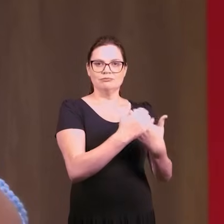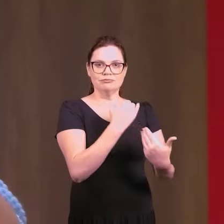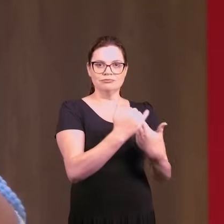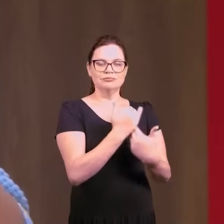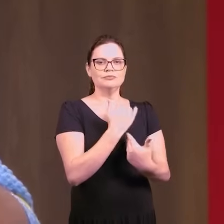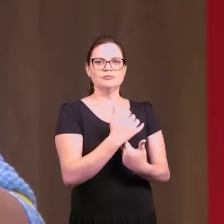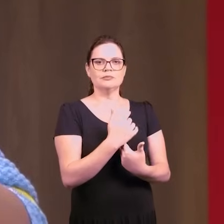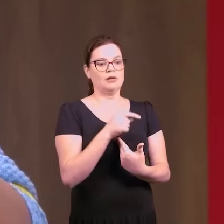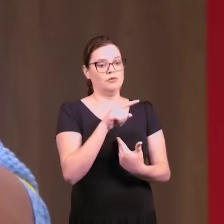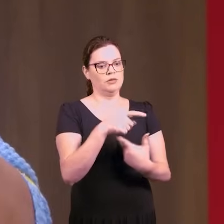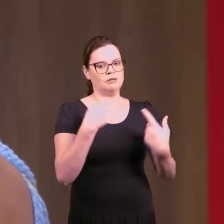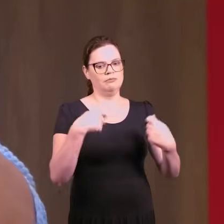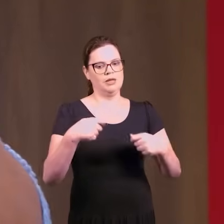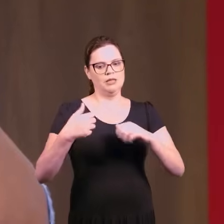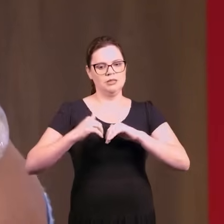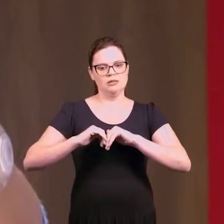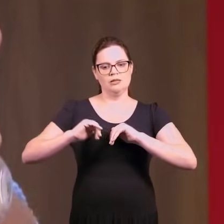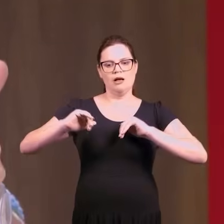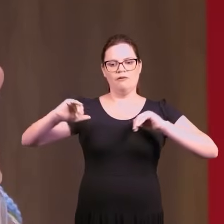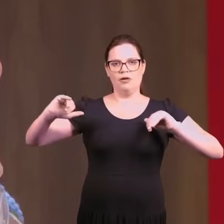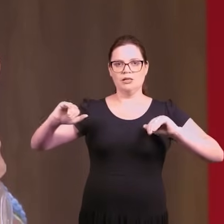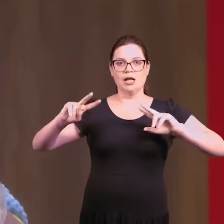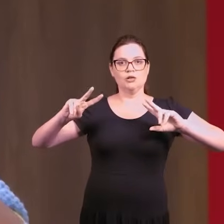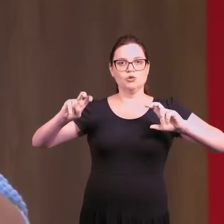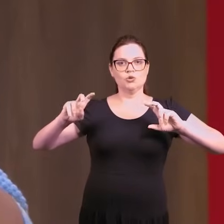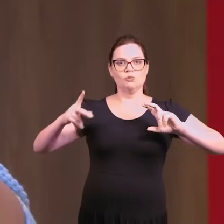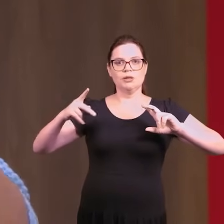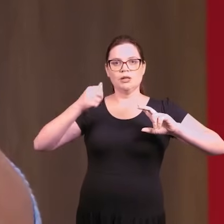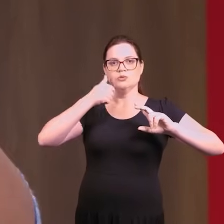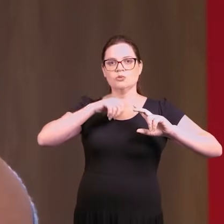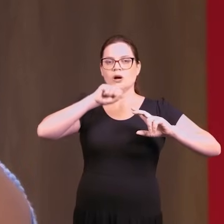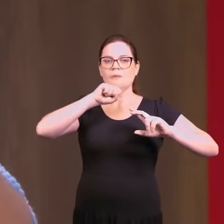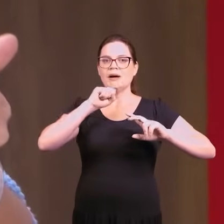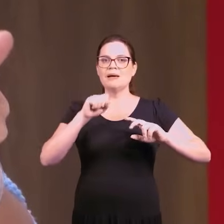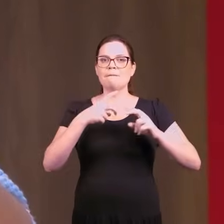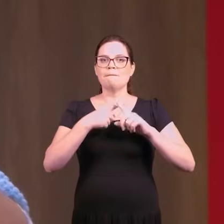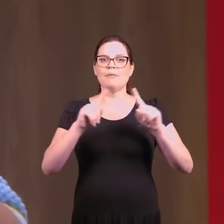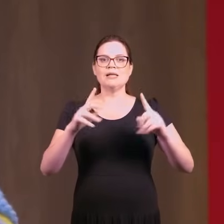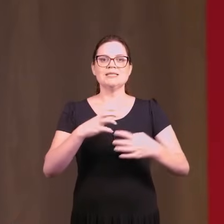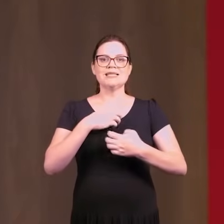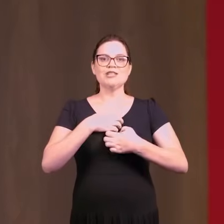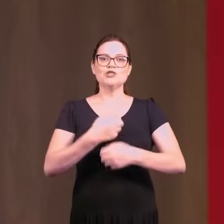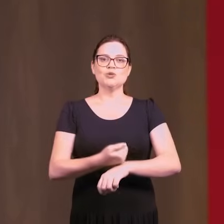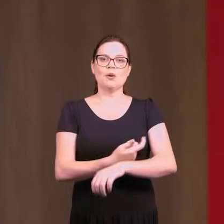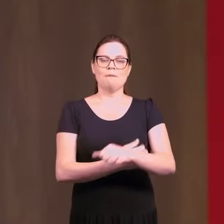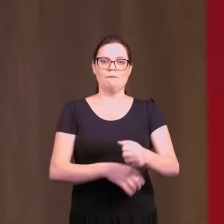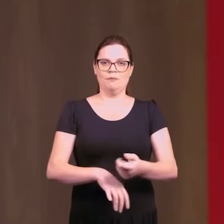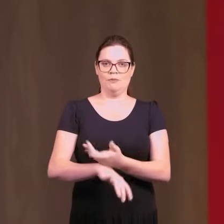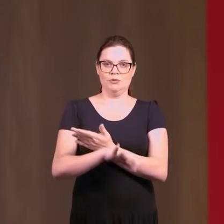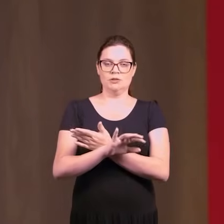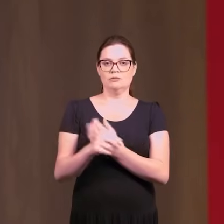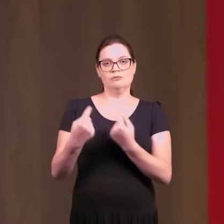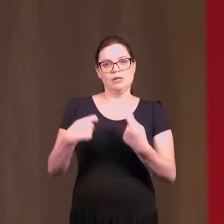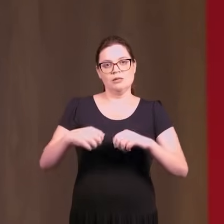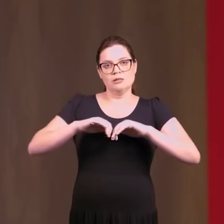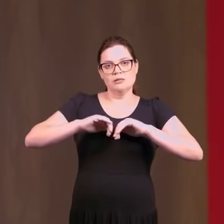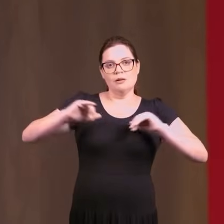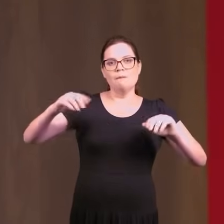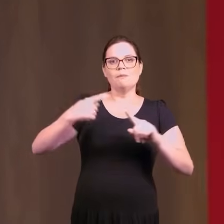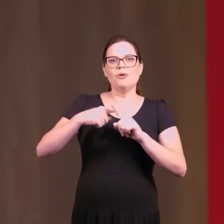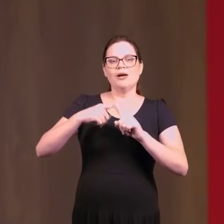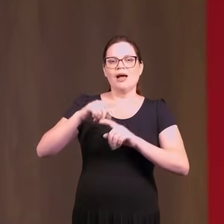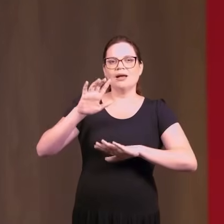que ela teve, que era necessário fazer uma distância emocional do que ela estava vivendo, daquilo ali que a mãe muitas vezes